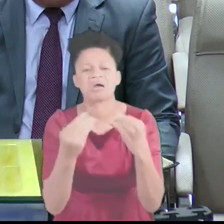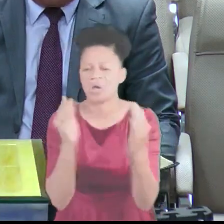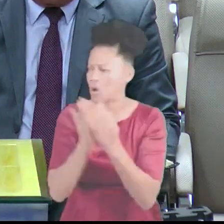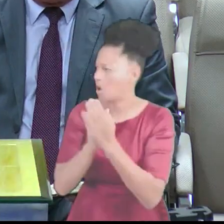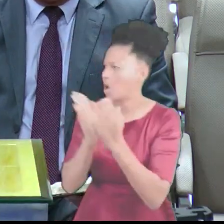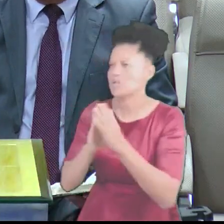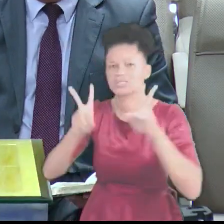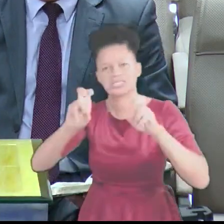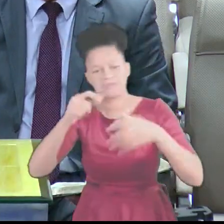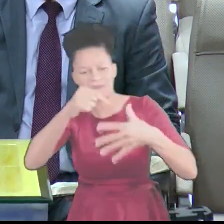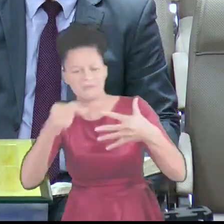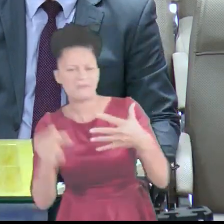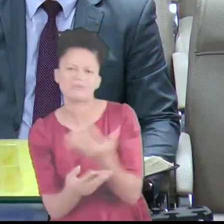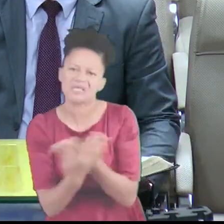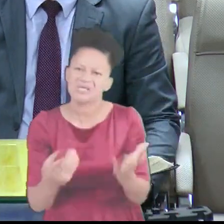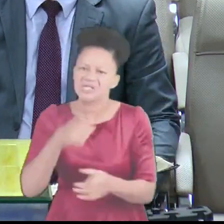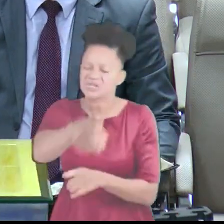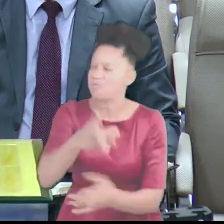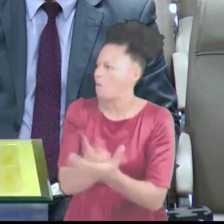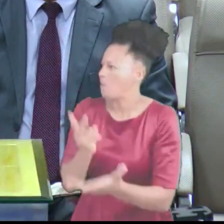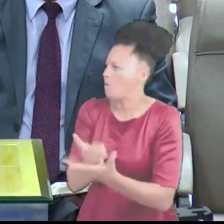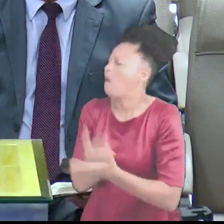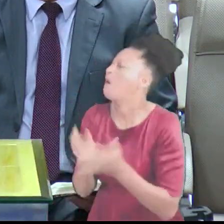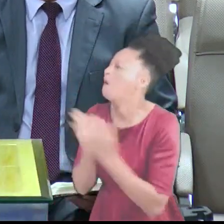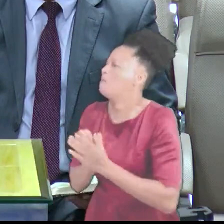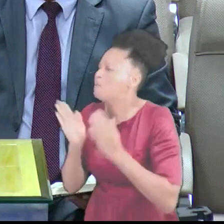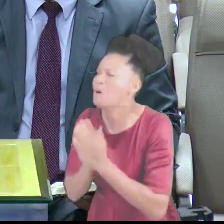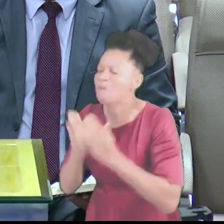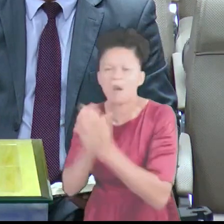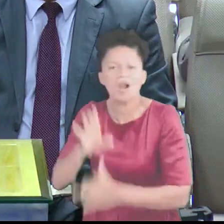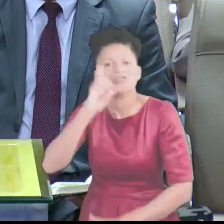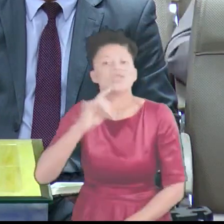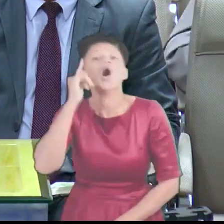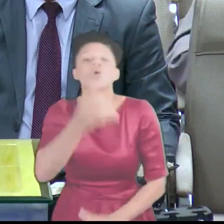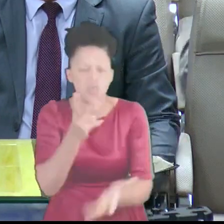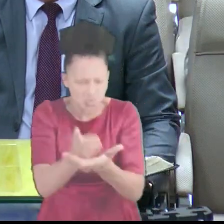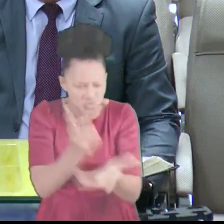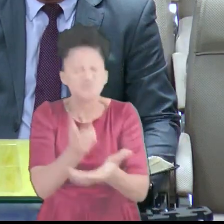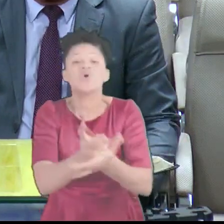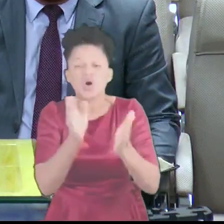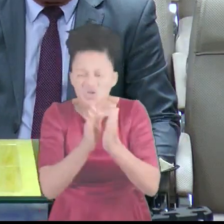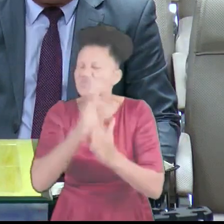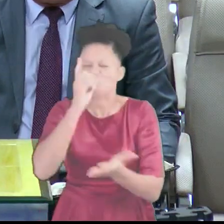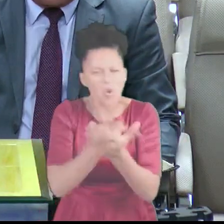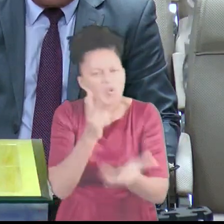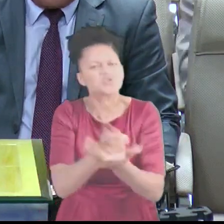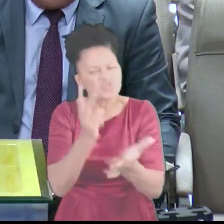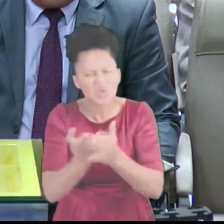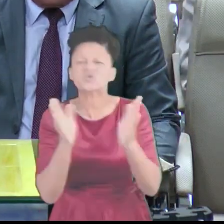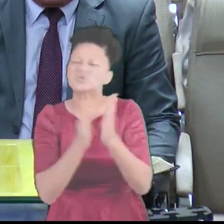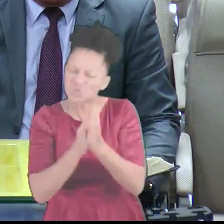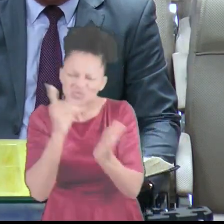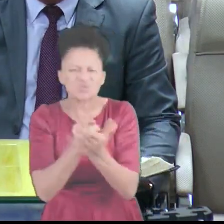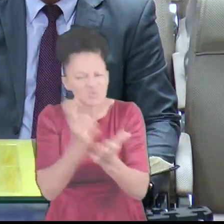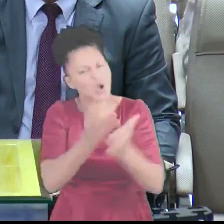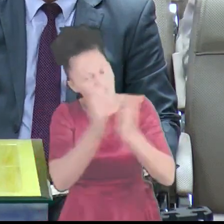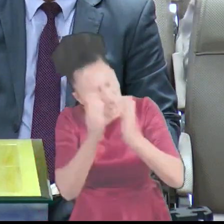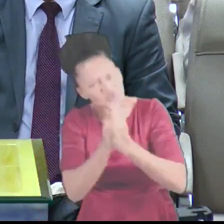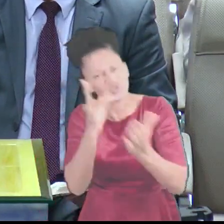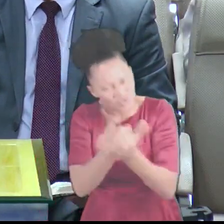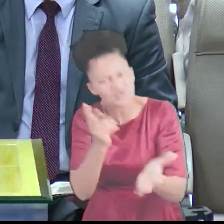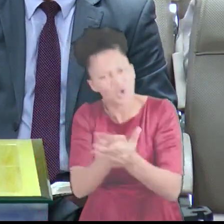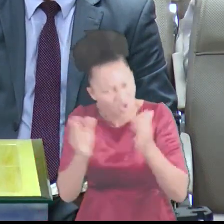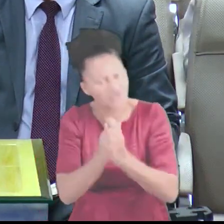orando por isso? E você ainda continua orando, e Deus está dizendo: continue orando, continue orando, continue orando, continue